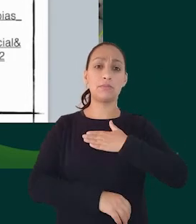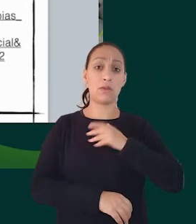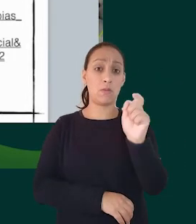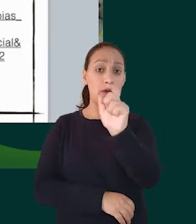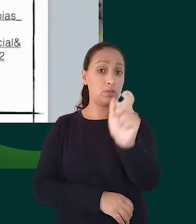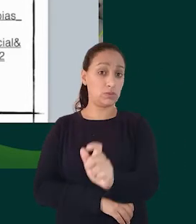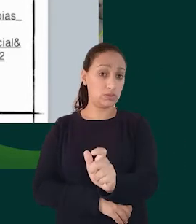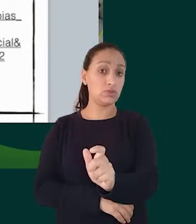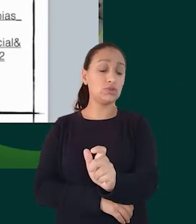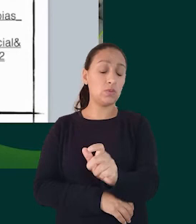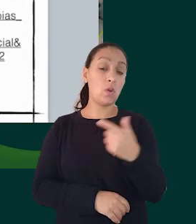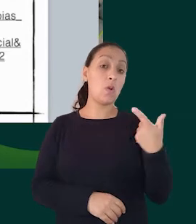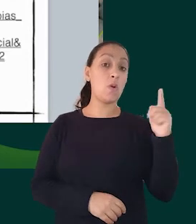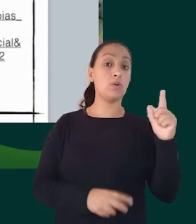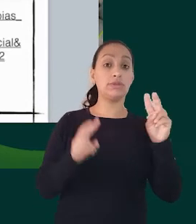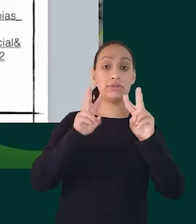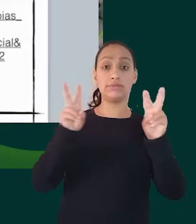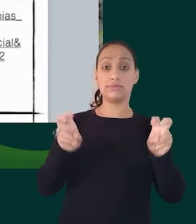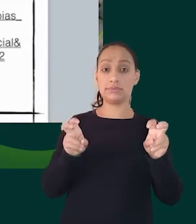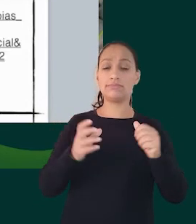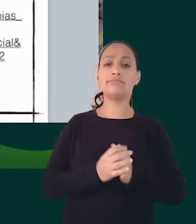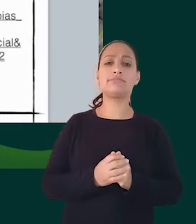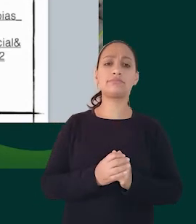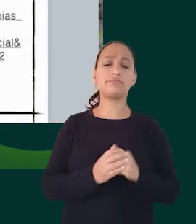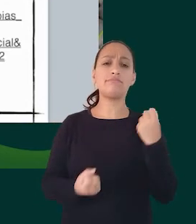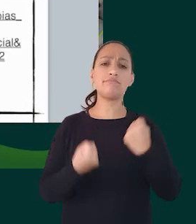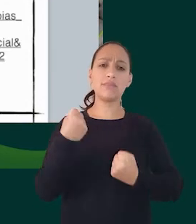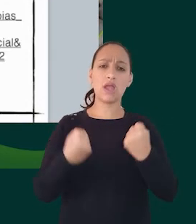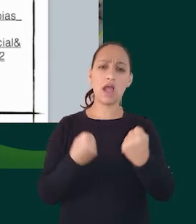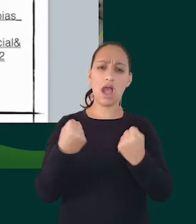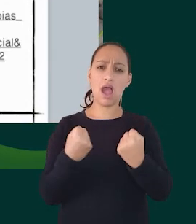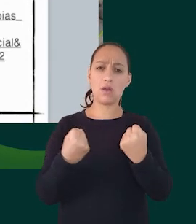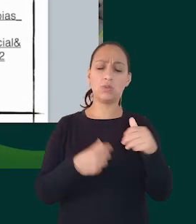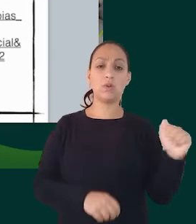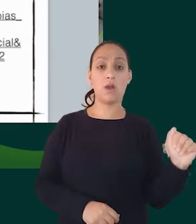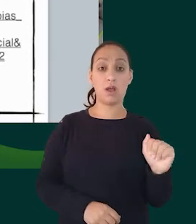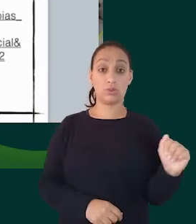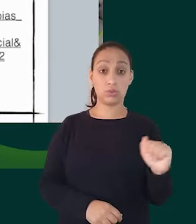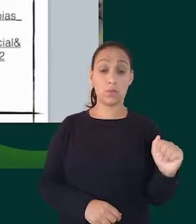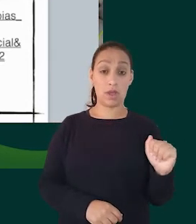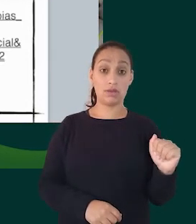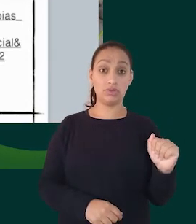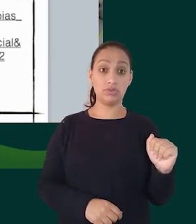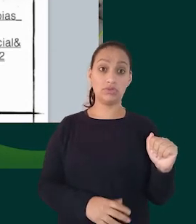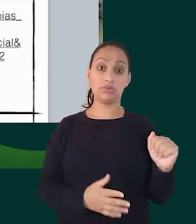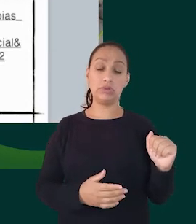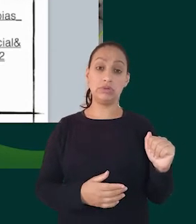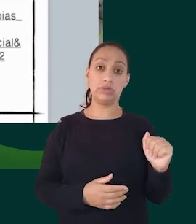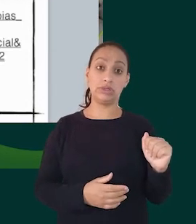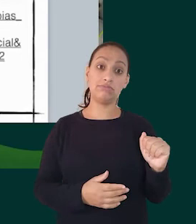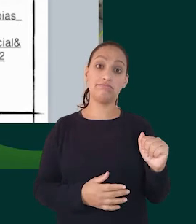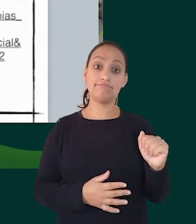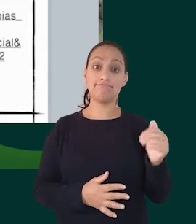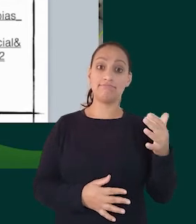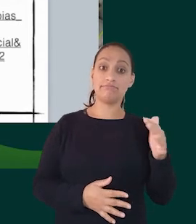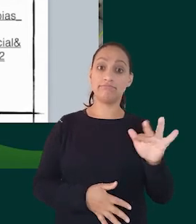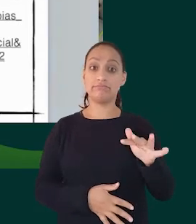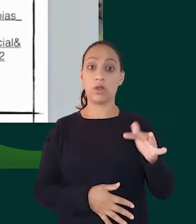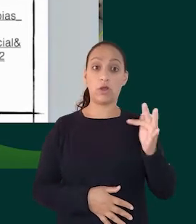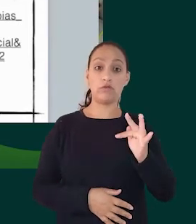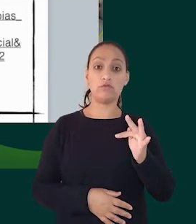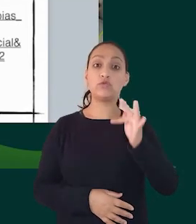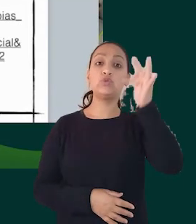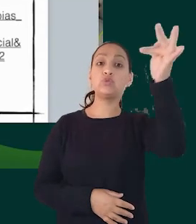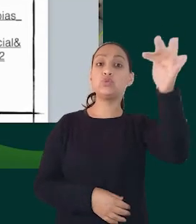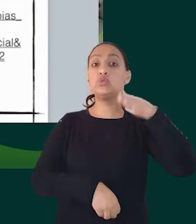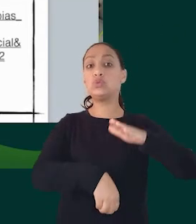algoritmo. Uma outra questão, os carros automáticos que provavelmente teremos circulando nas ruas aí